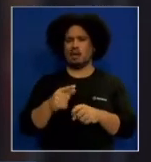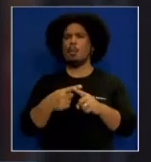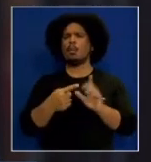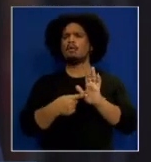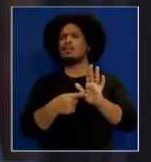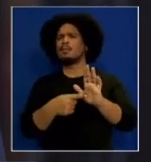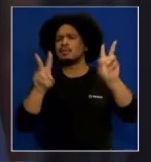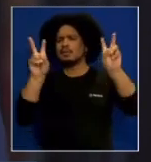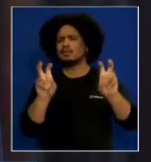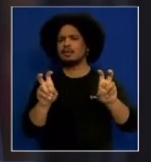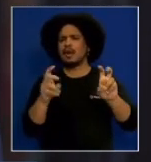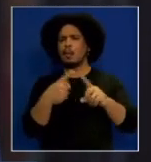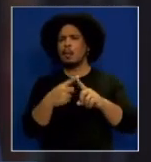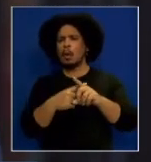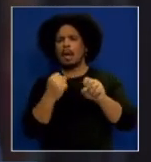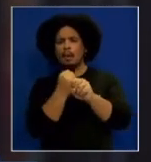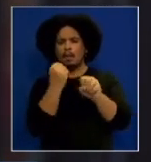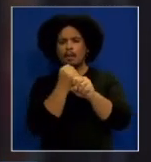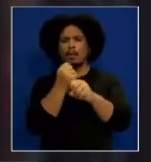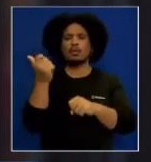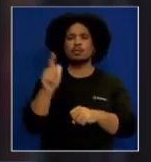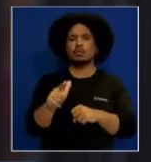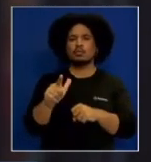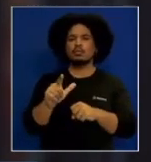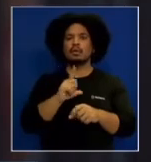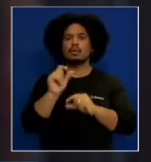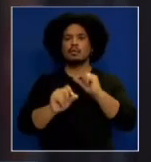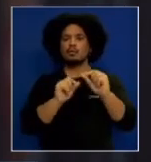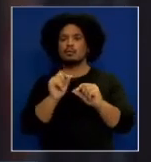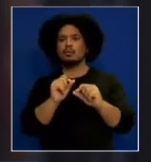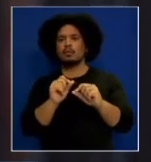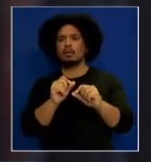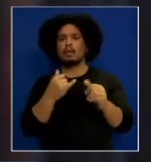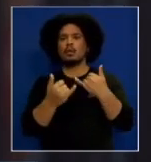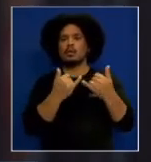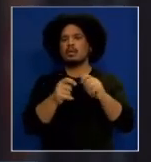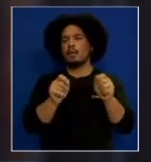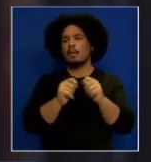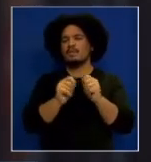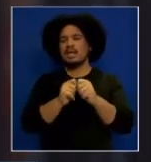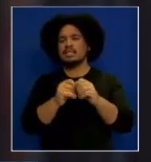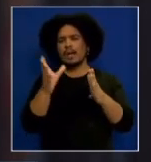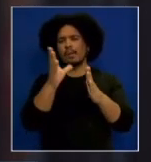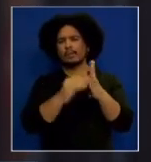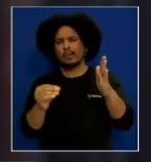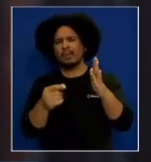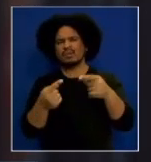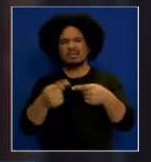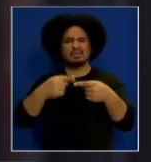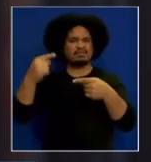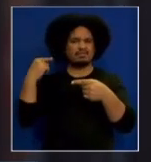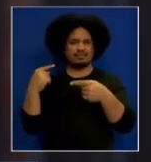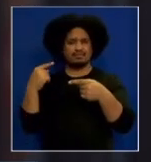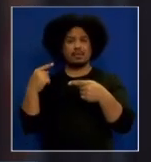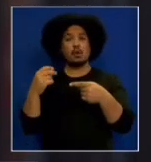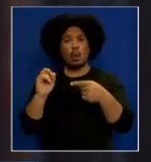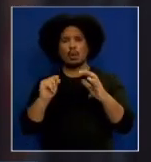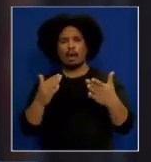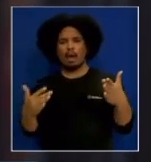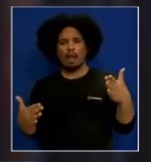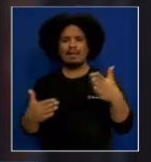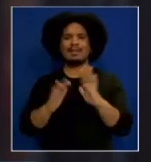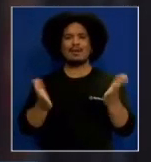trazendo isso porque reconstruir envolve basicamente repetir os modelos anteriores e os modelos anteriores duraram até